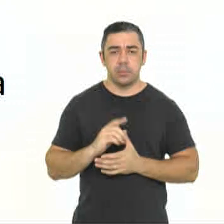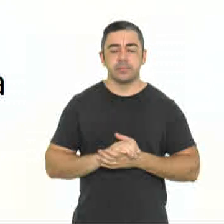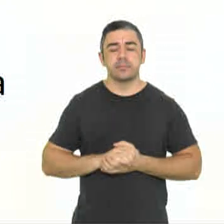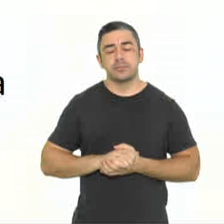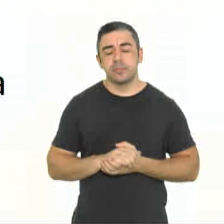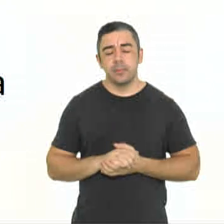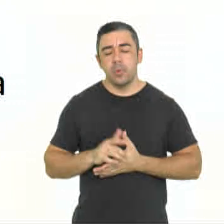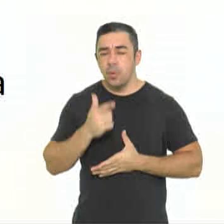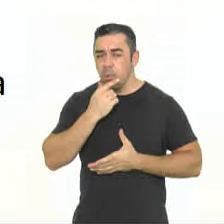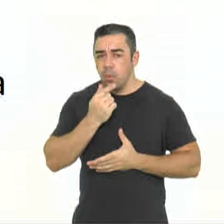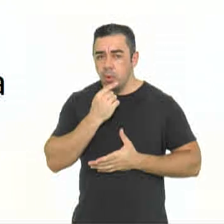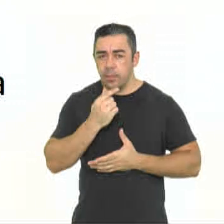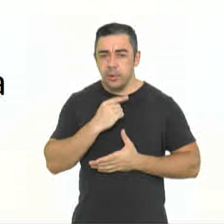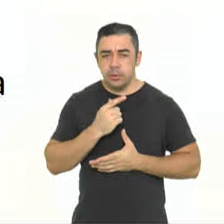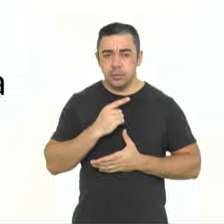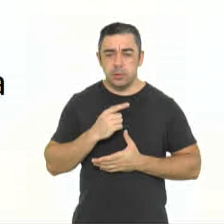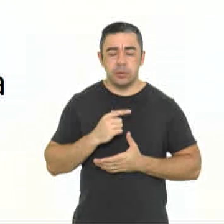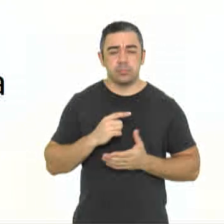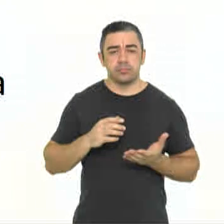alcobaça na mão, tomando